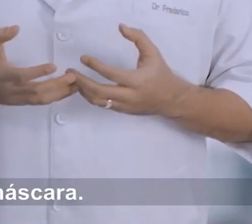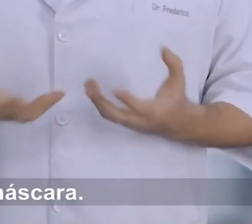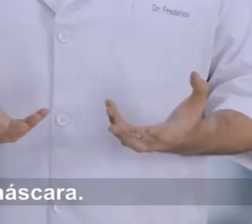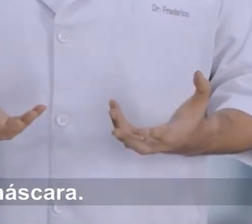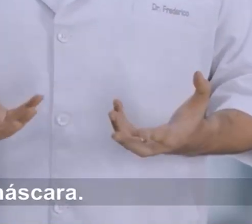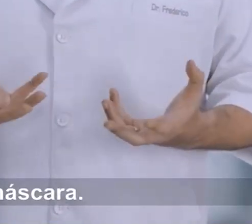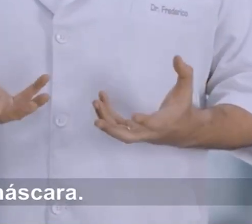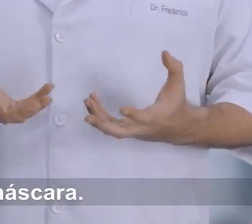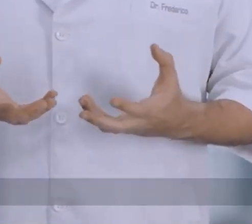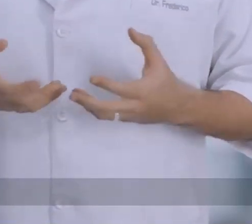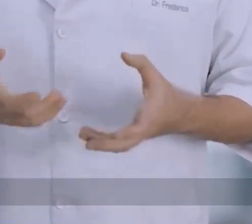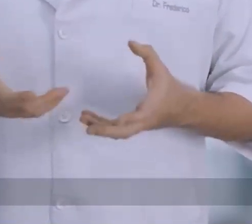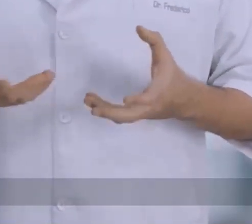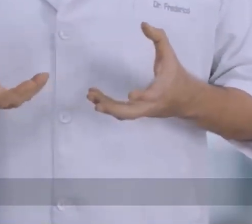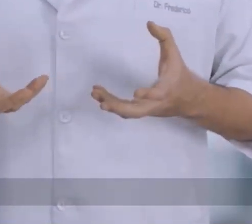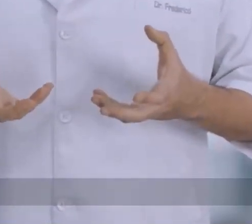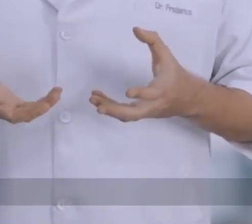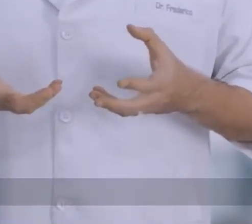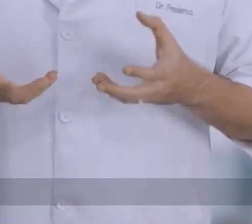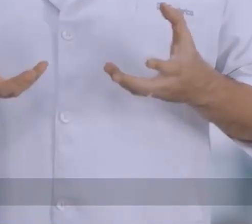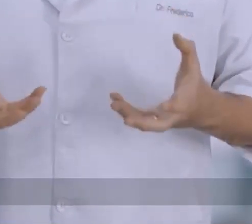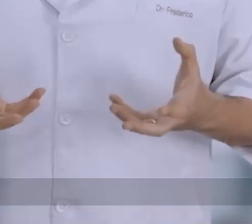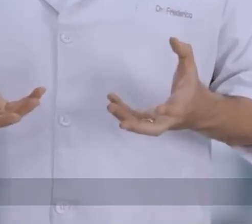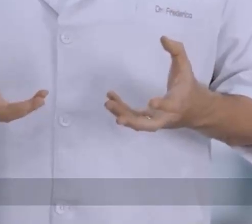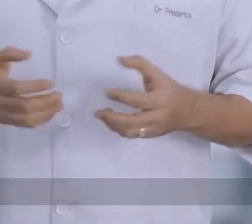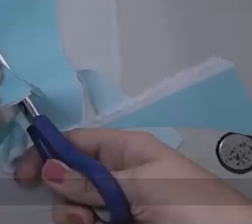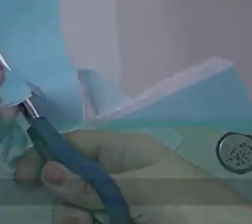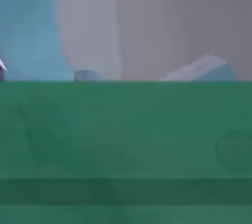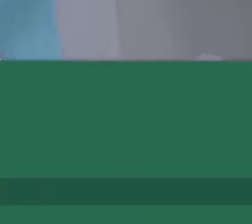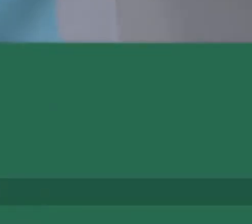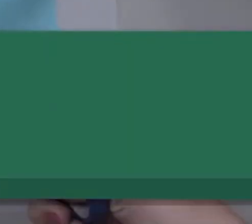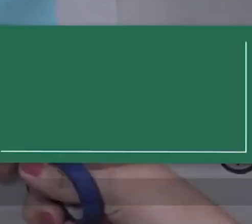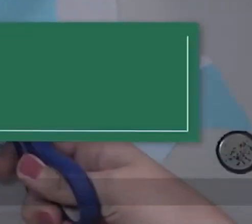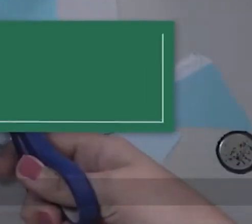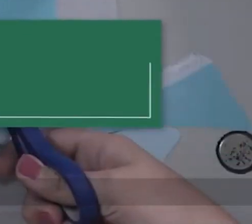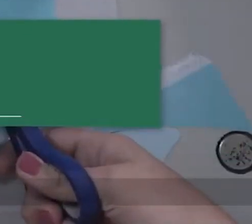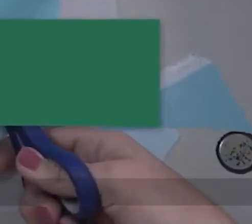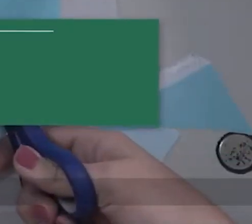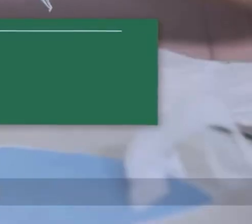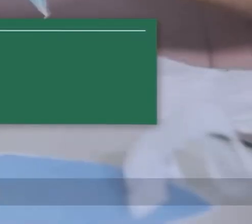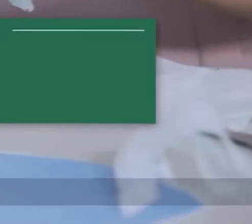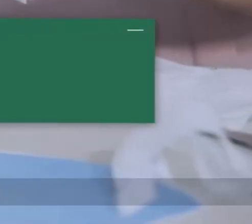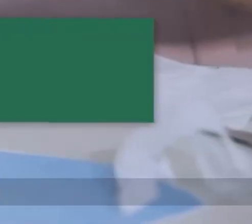parte externa da máscara. Lembre-se de lavar a cada uso. Acesse